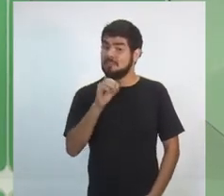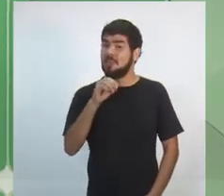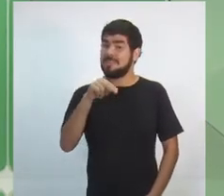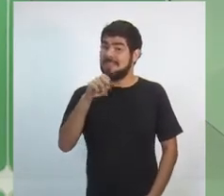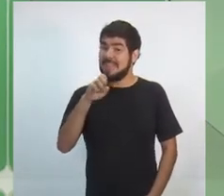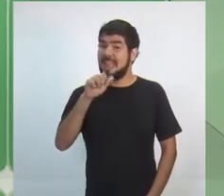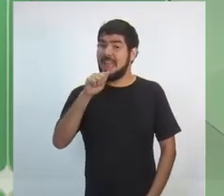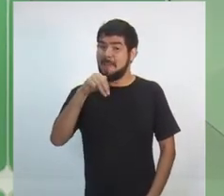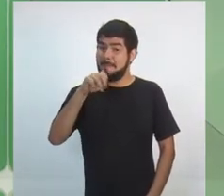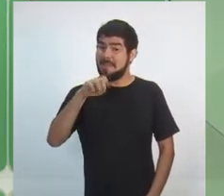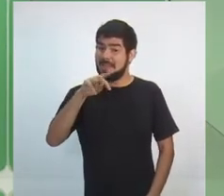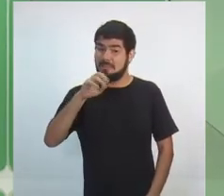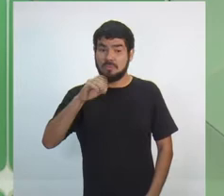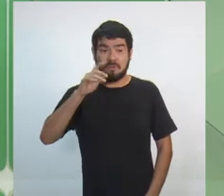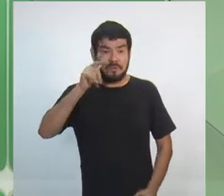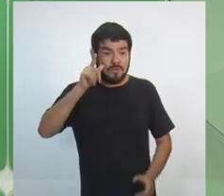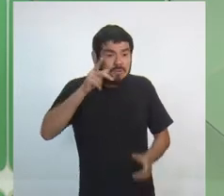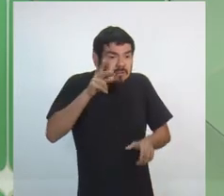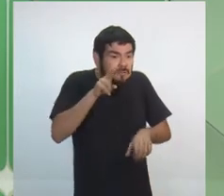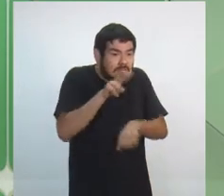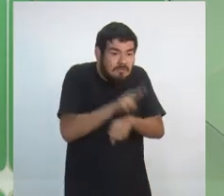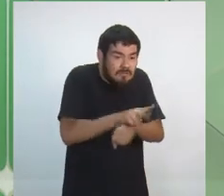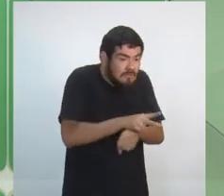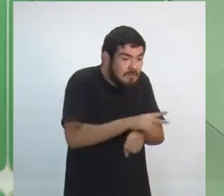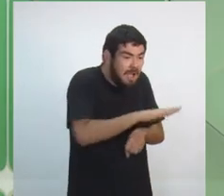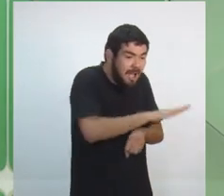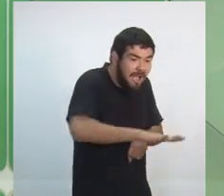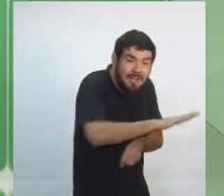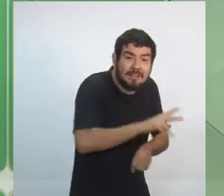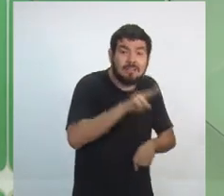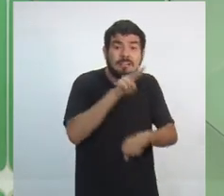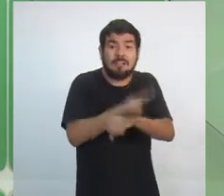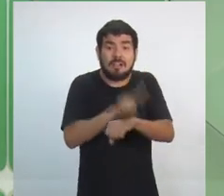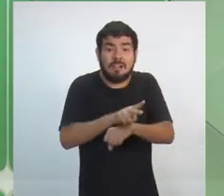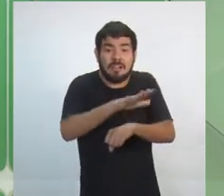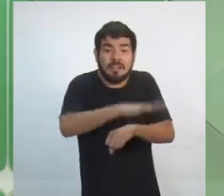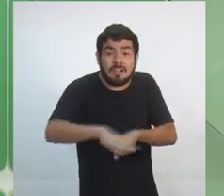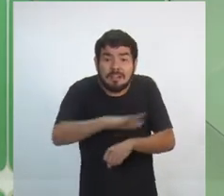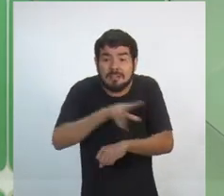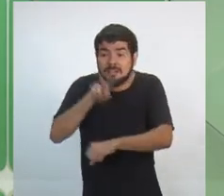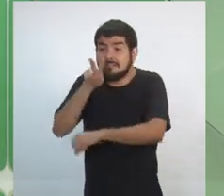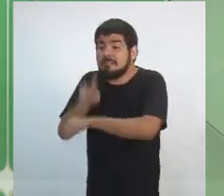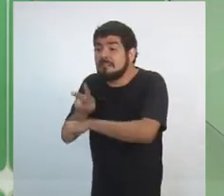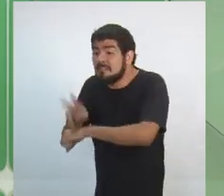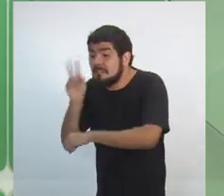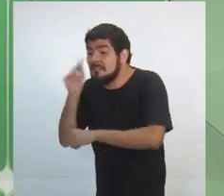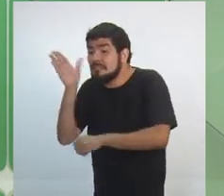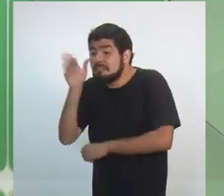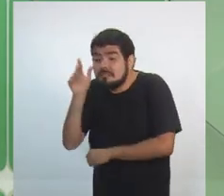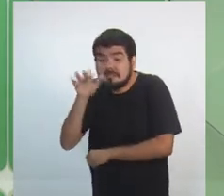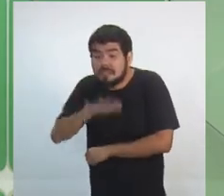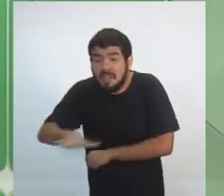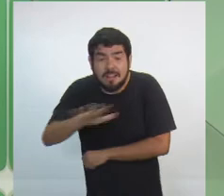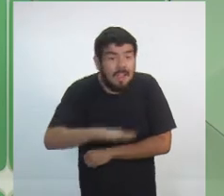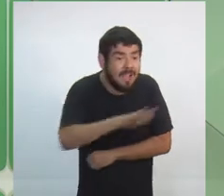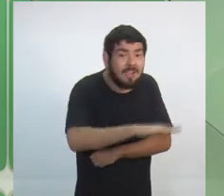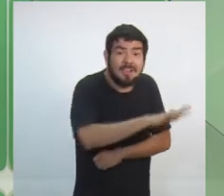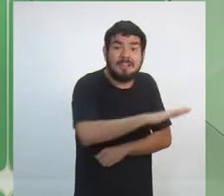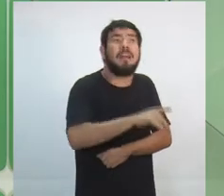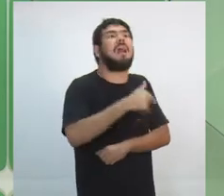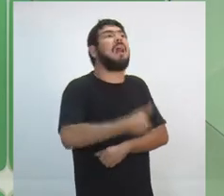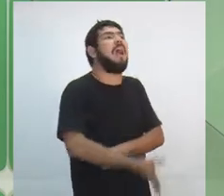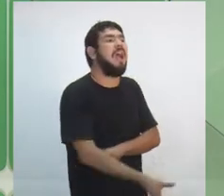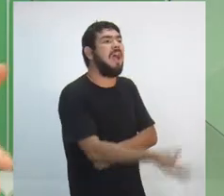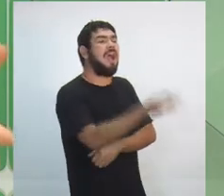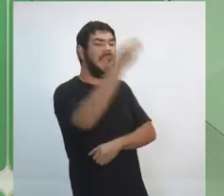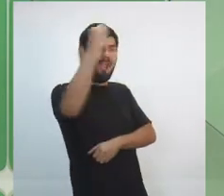gente conheça a sua vocação. Não dê a uma pessoa para ele ser... O Rio Negro, por